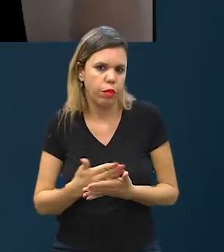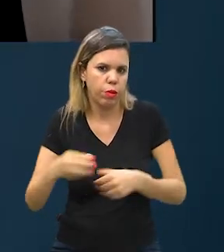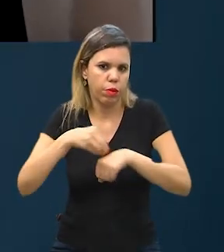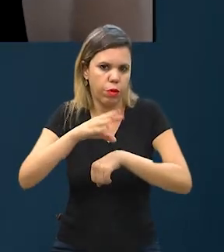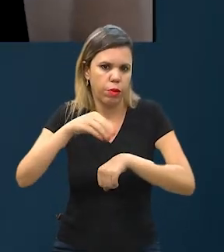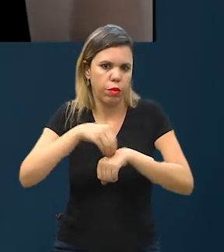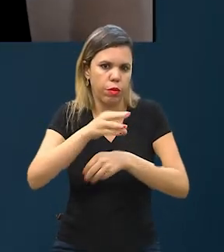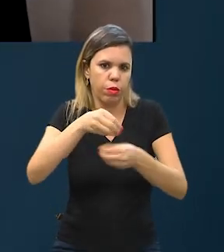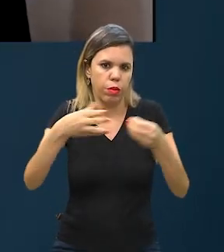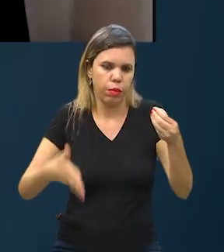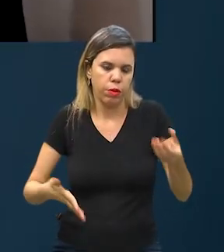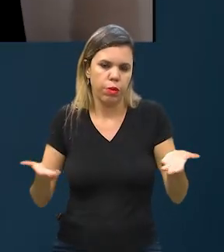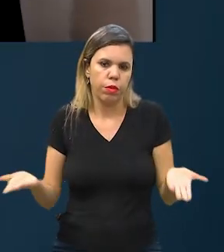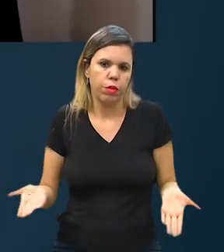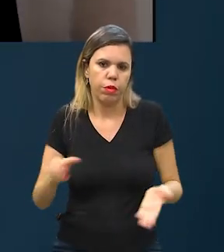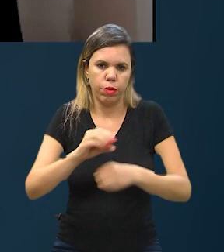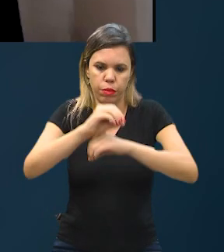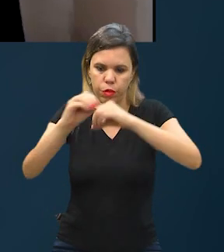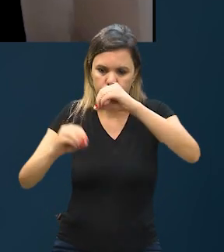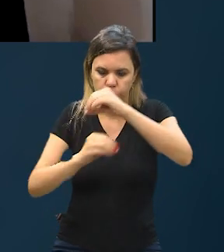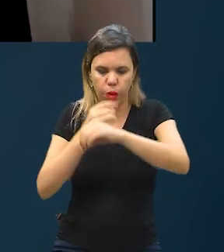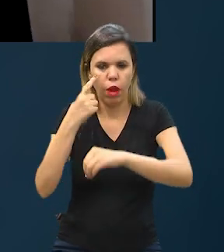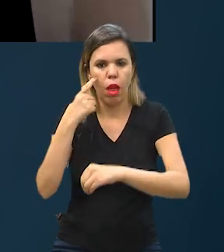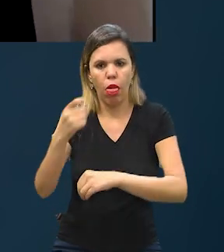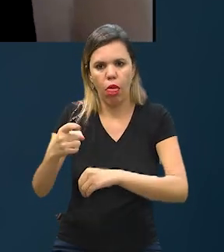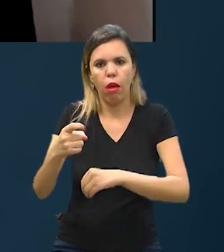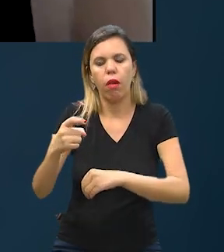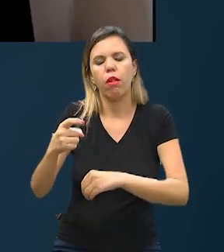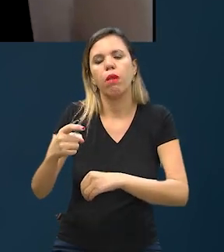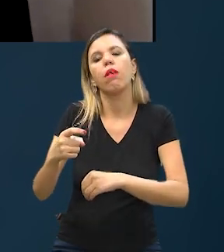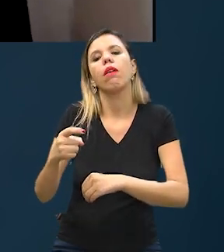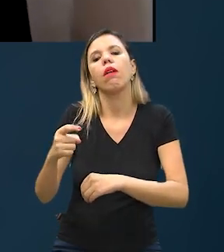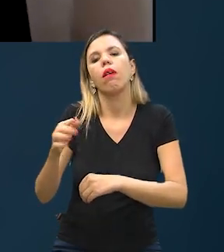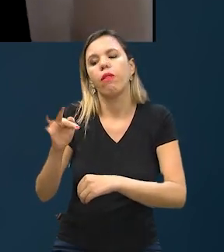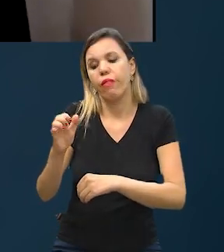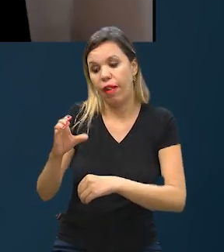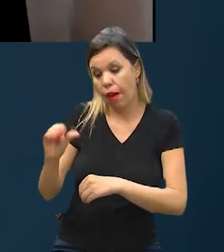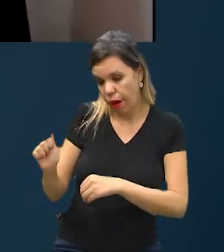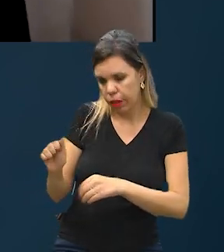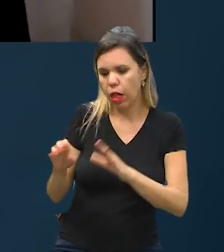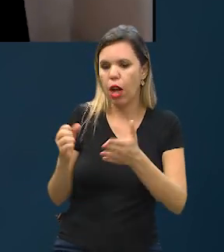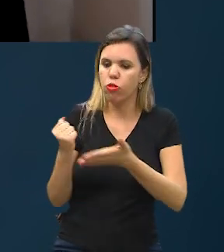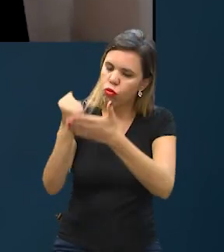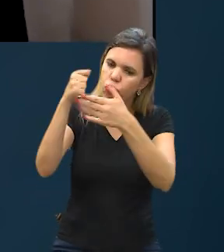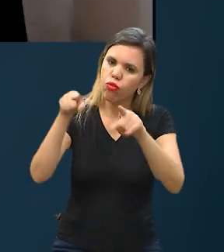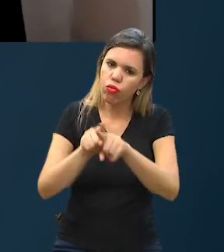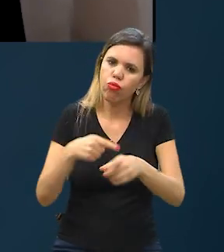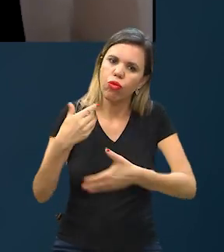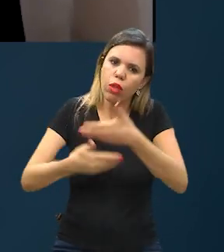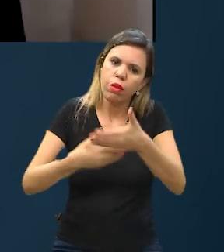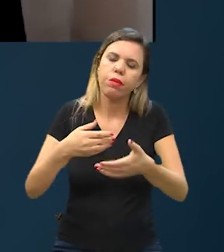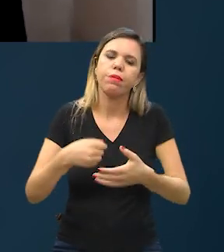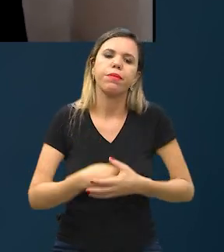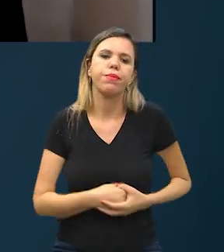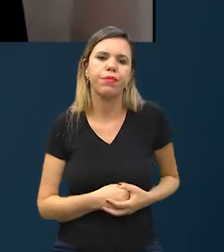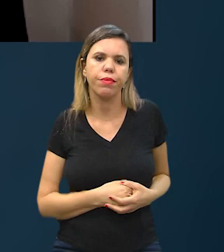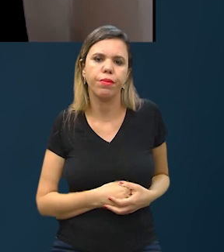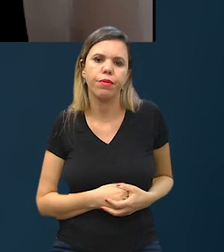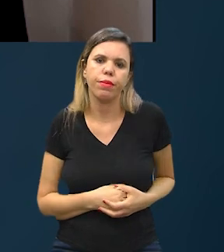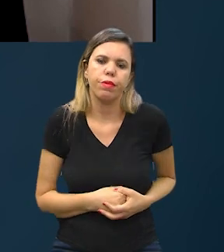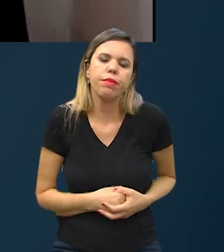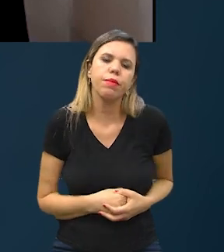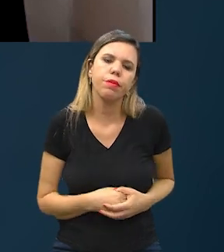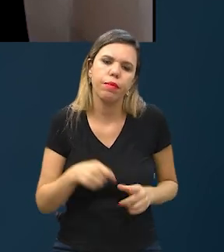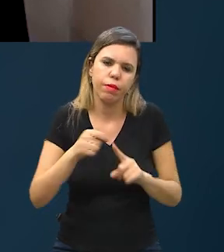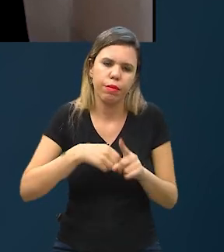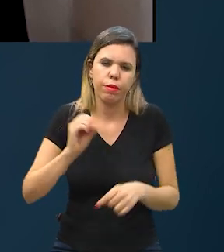esses conteúdos, a FEAC achou interessante, aí começou a apoiar a gente nesse processo, e em meados ali